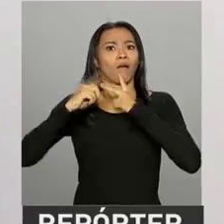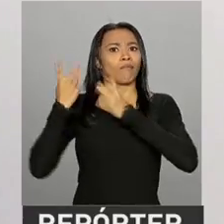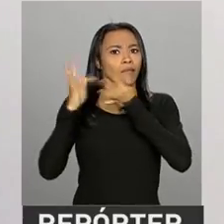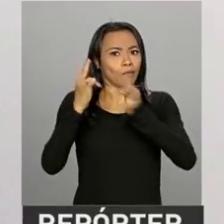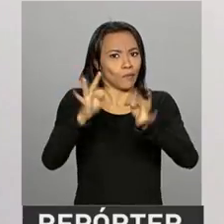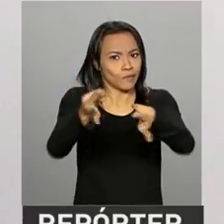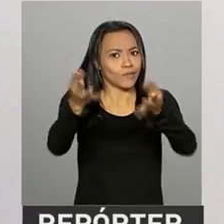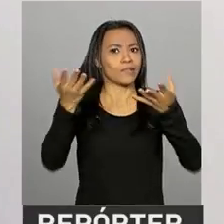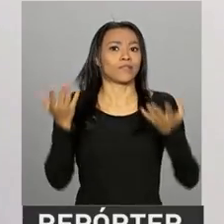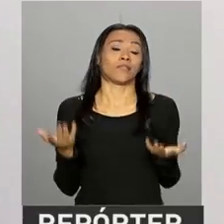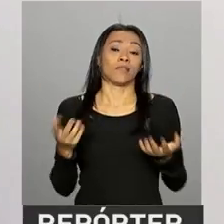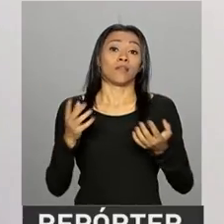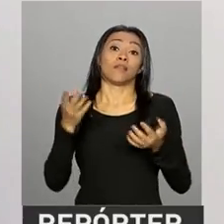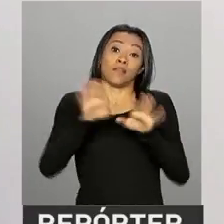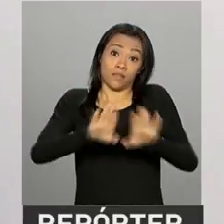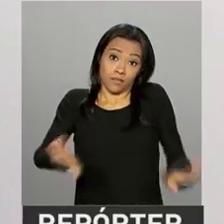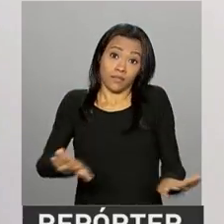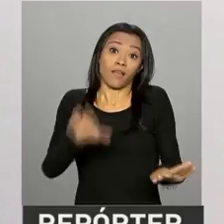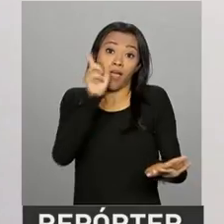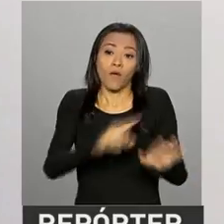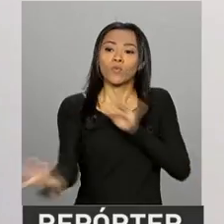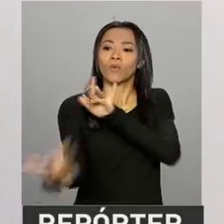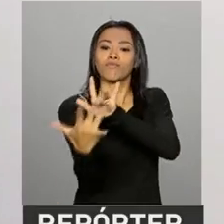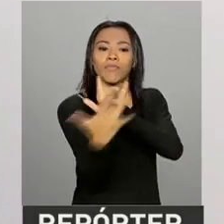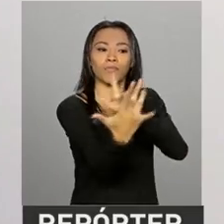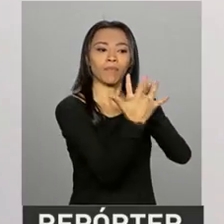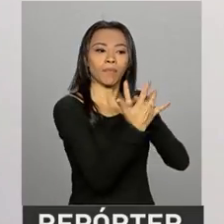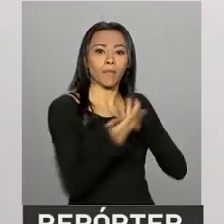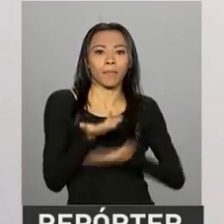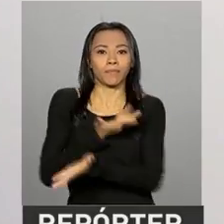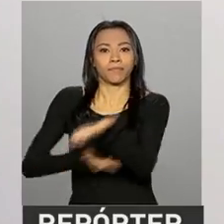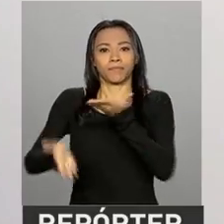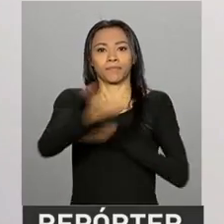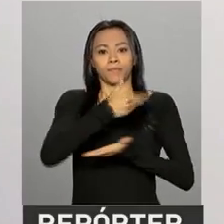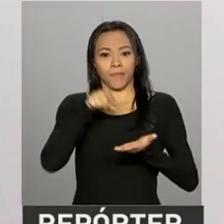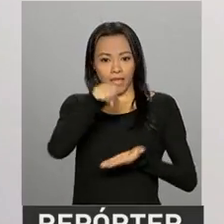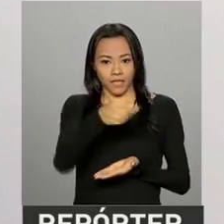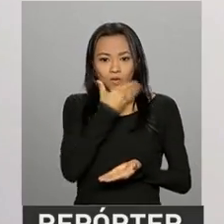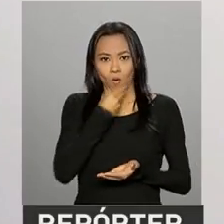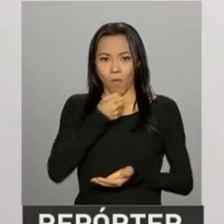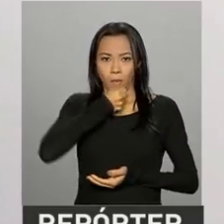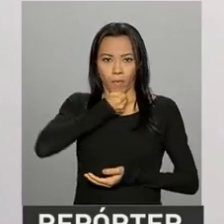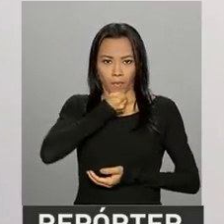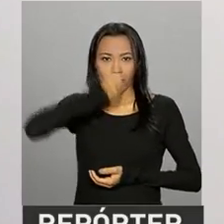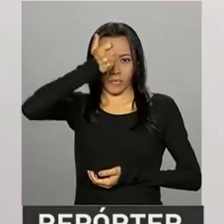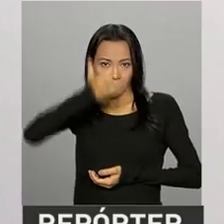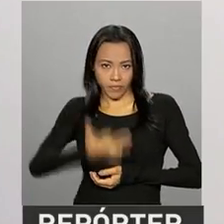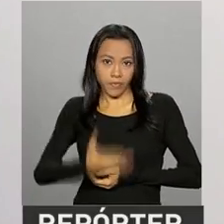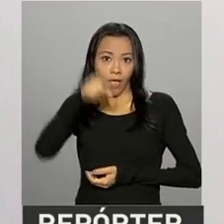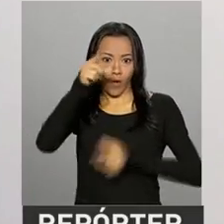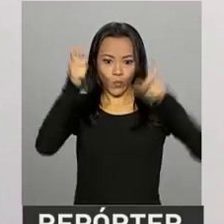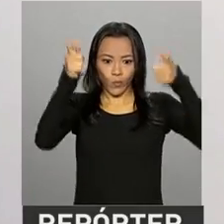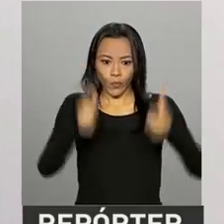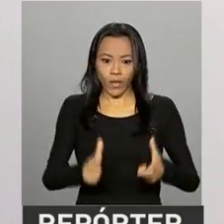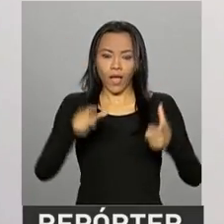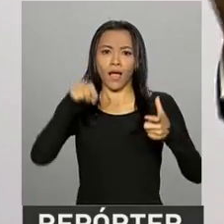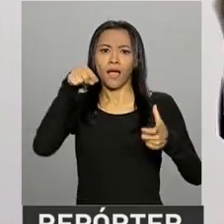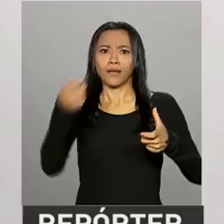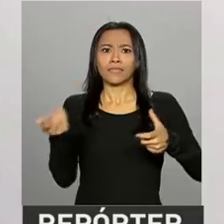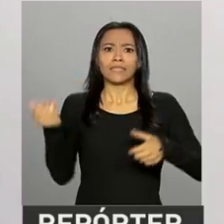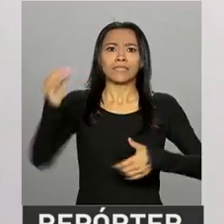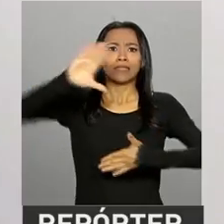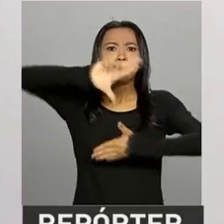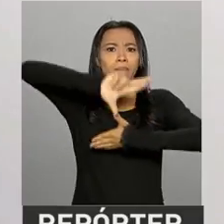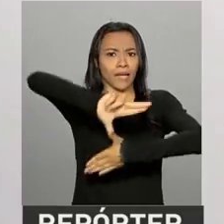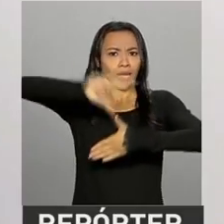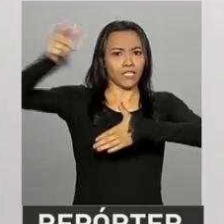última geração e assim criar um intercâmbio vibrante taro aso disse ainda que por ser o maior centro econômico e migratório da américa